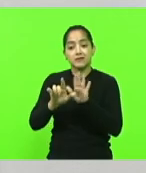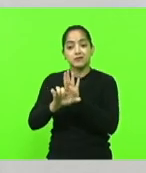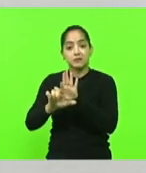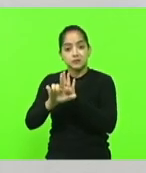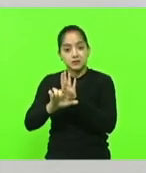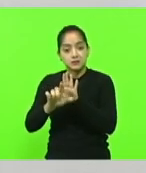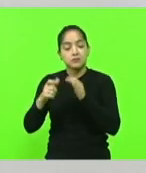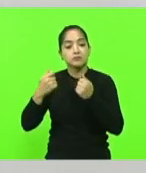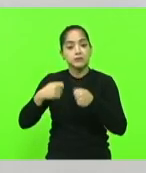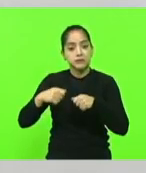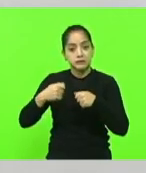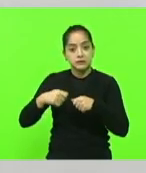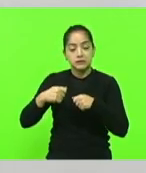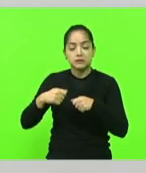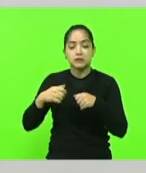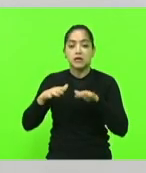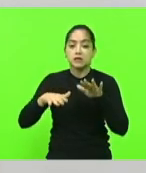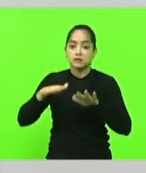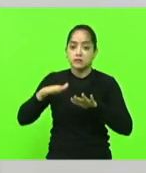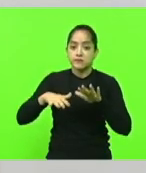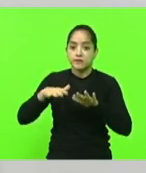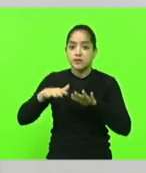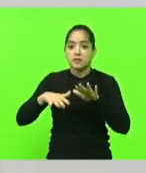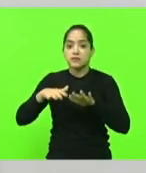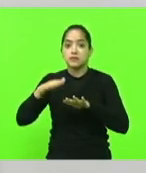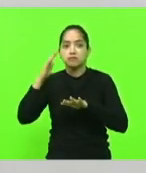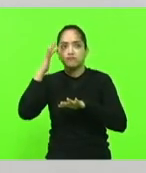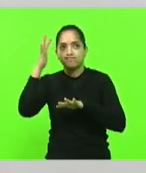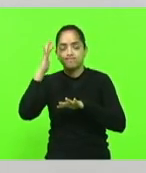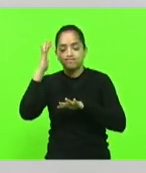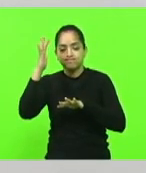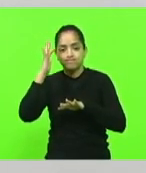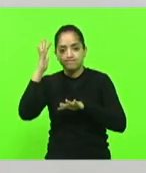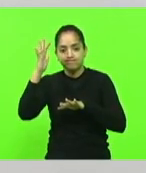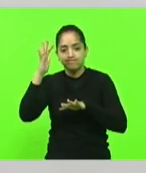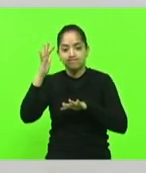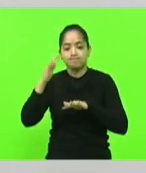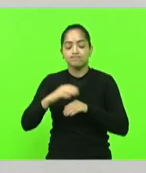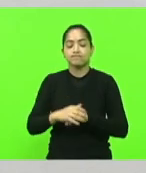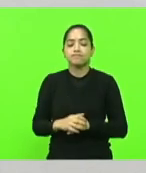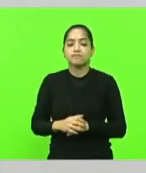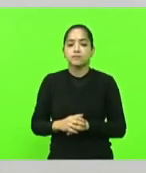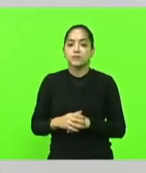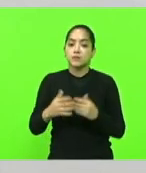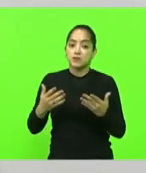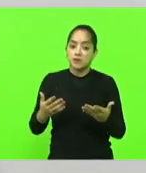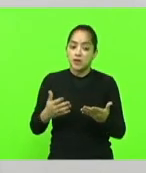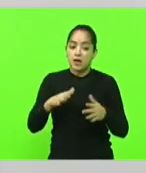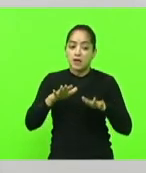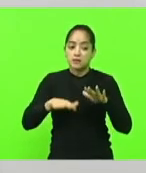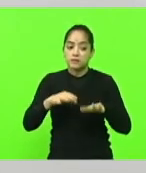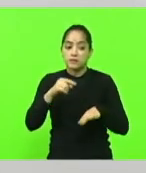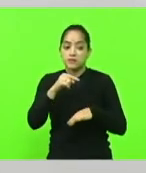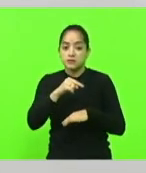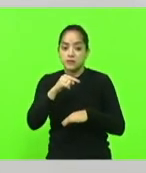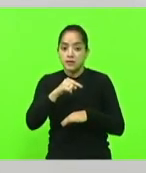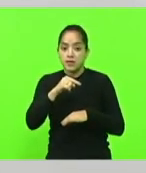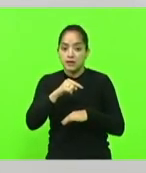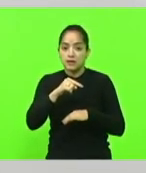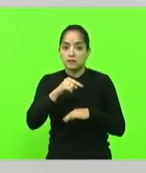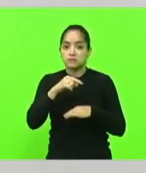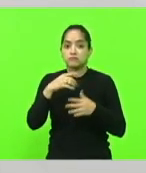tem que, às vezes, fazer uma autorreflexão, né? O executivo, às vezes, faz